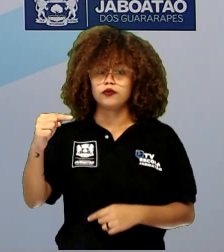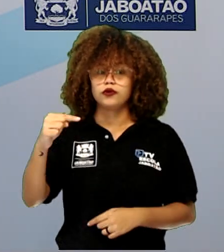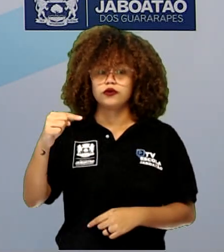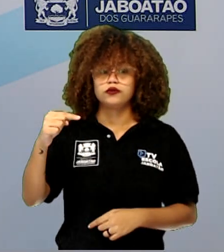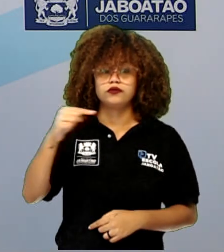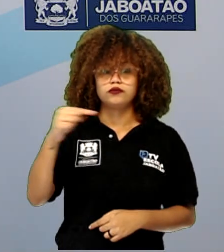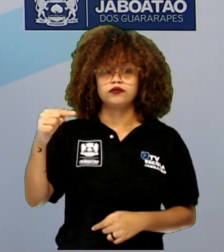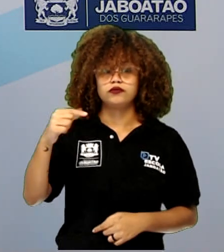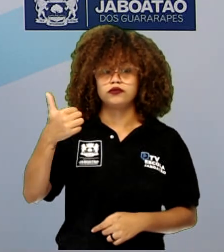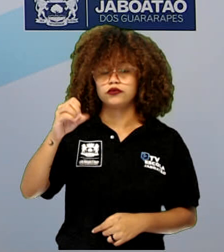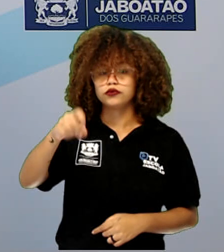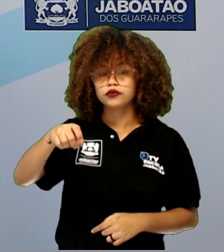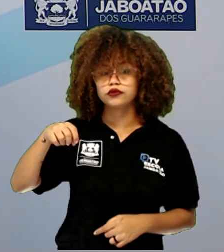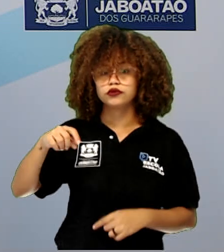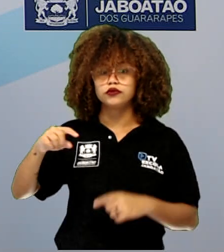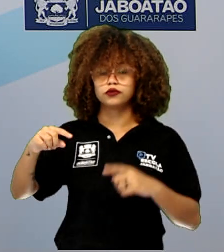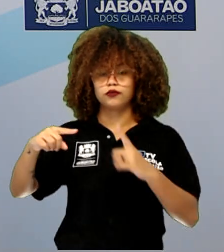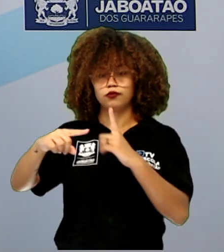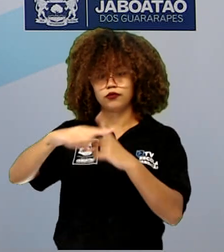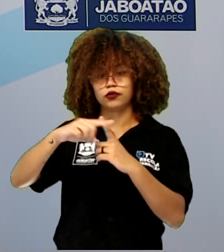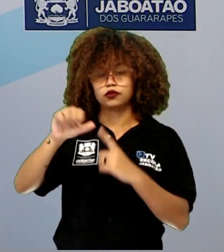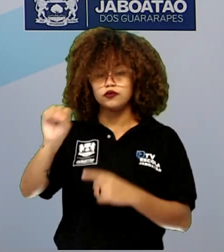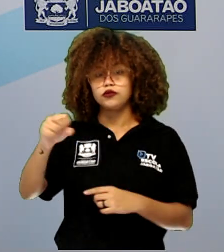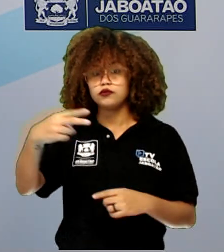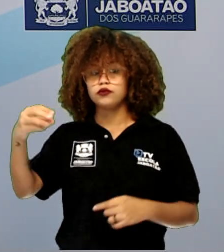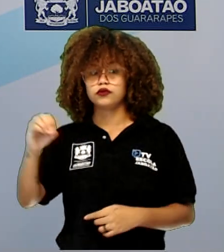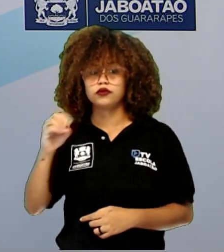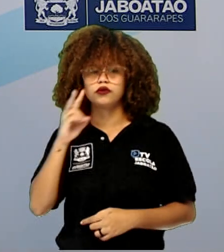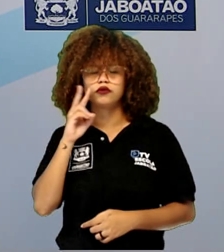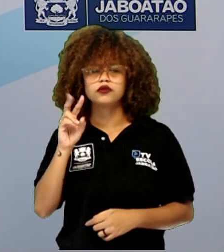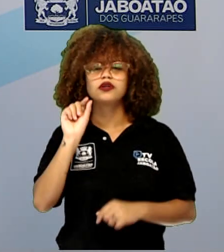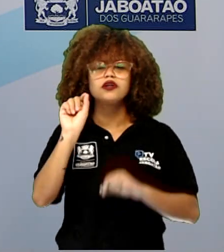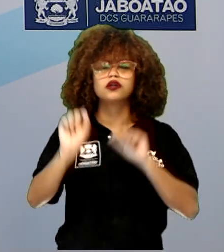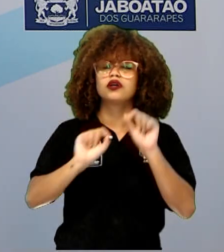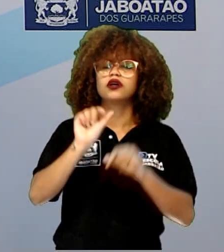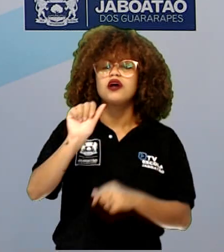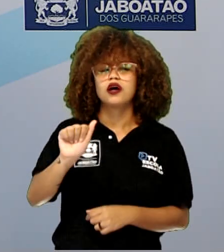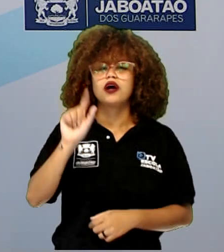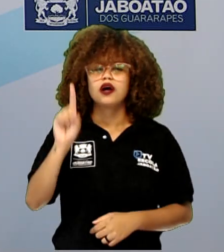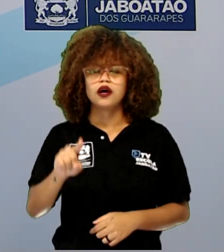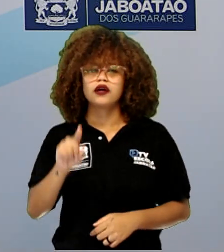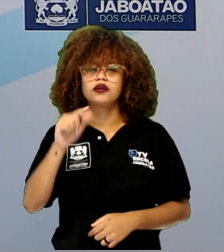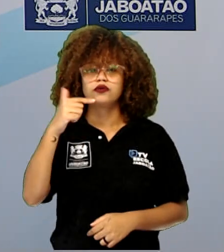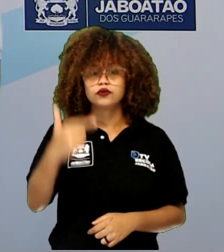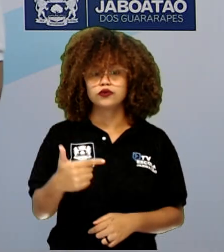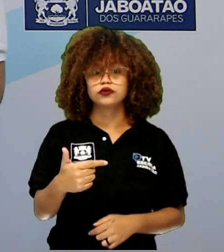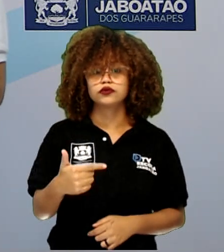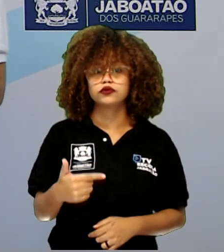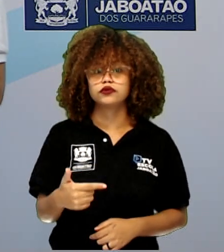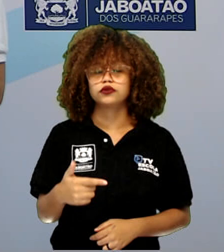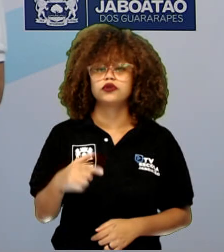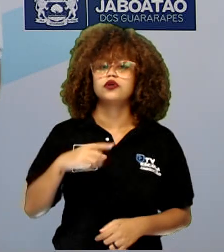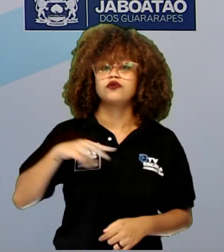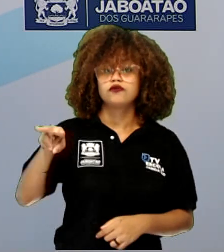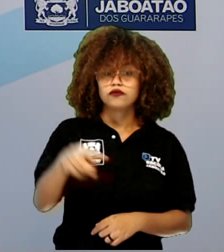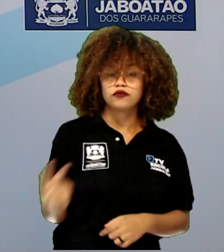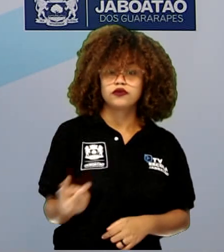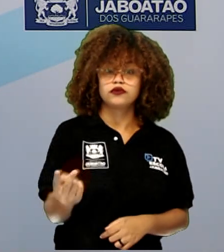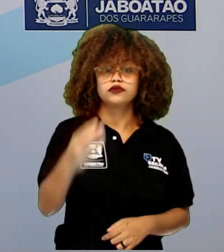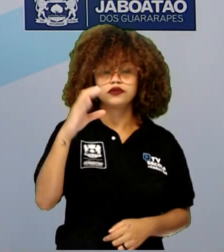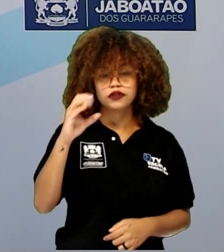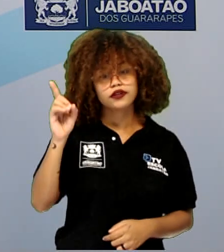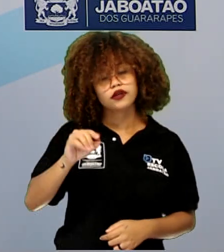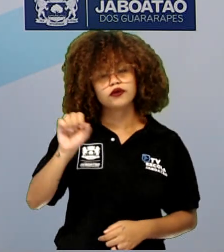= 0 quem é o valor de ar que nesse caso é dois o valor de B que nesse casar menos 10 e o valor de ser que é 8